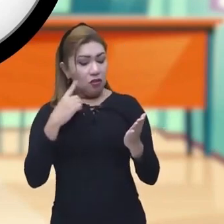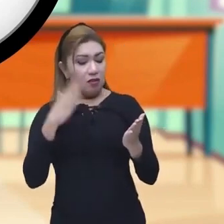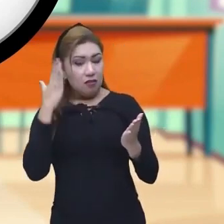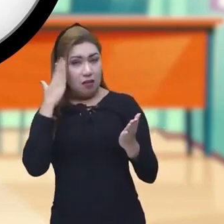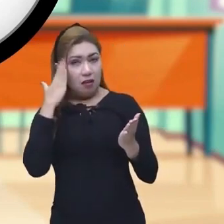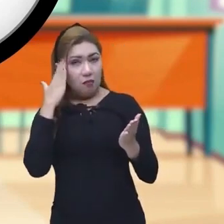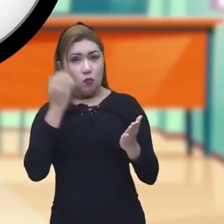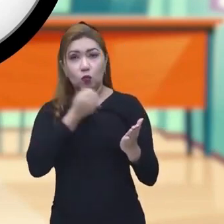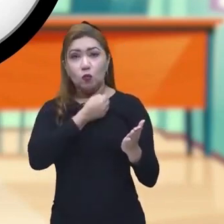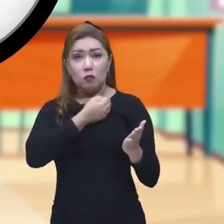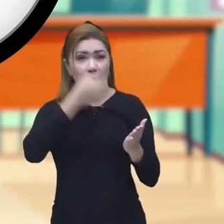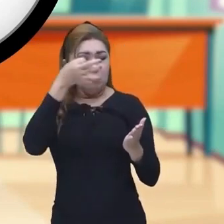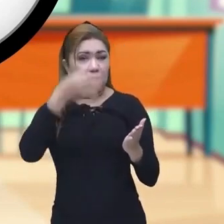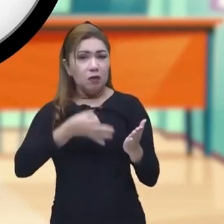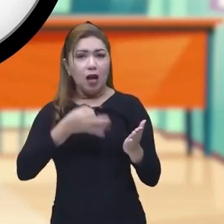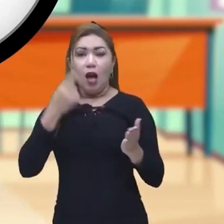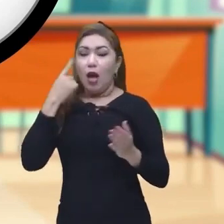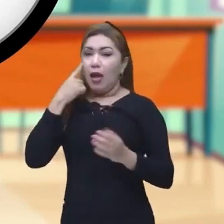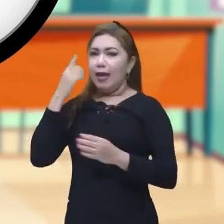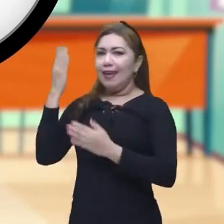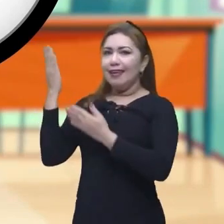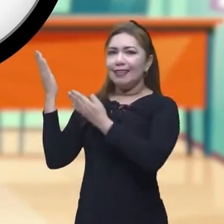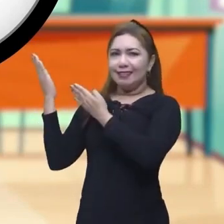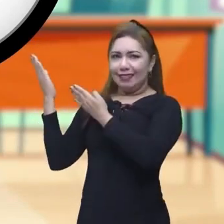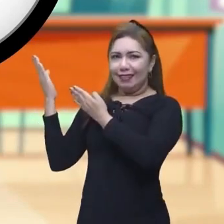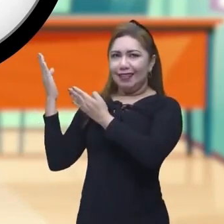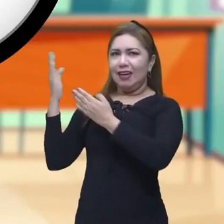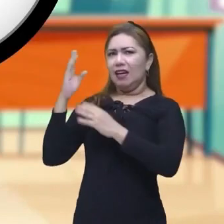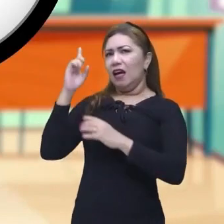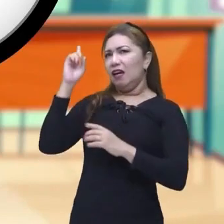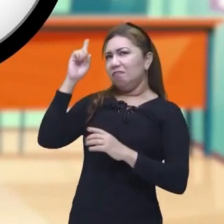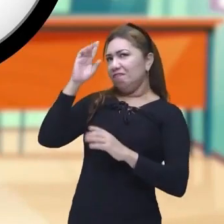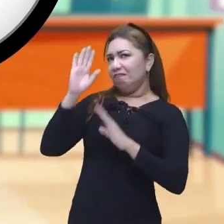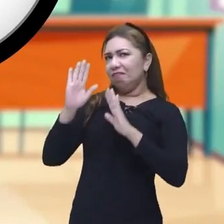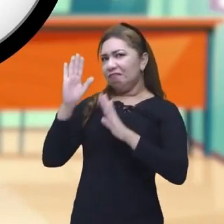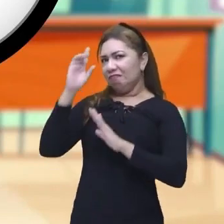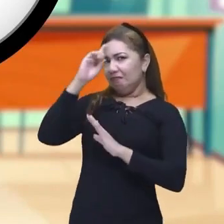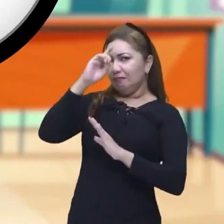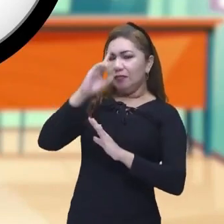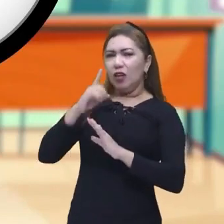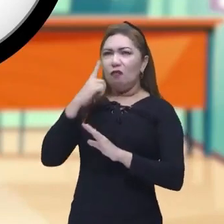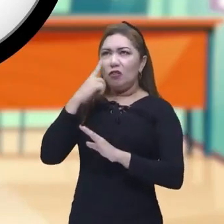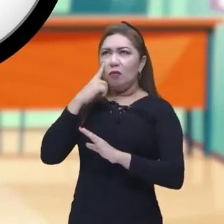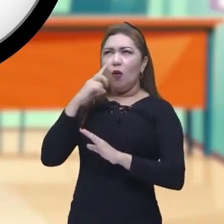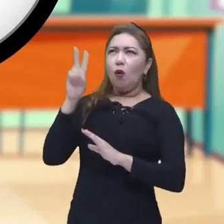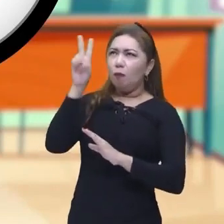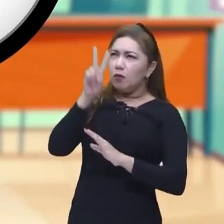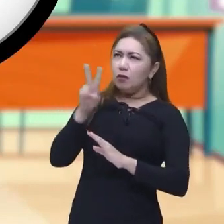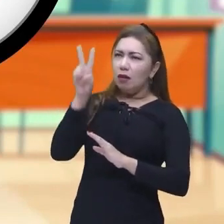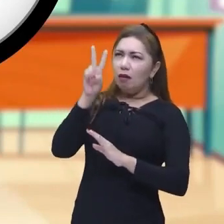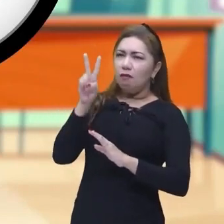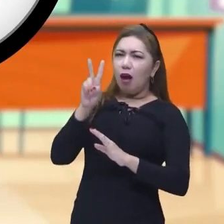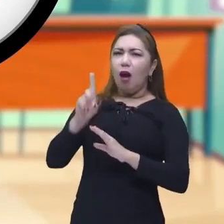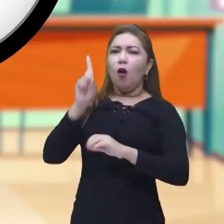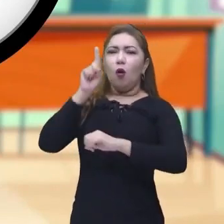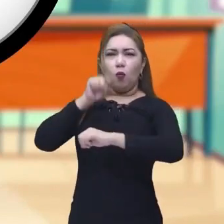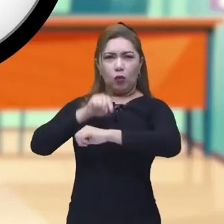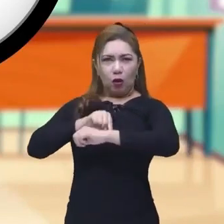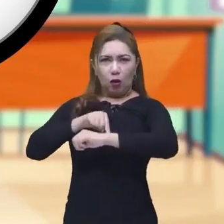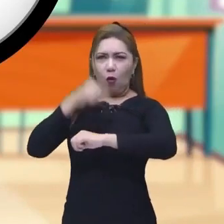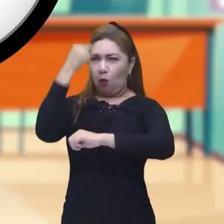relógio analógico, onde você vai ter que observar o ponteiro maior, o ponteiro menor e o ponteiro dos segundos, o relógio digital já vai te